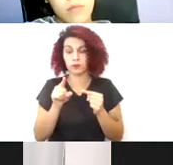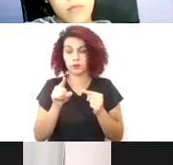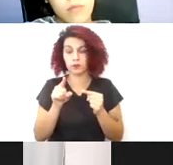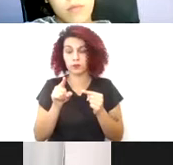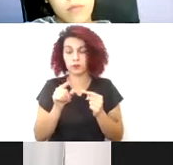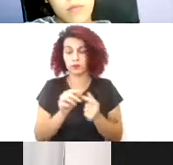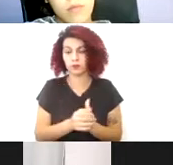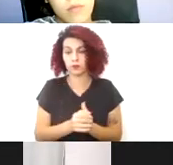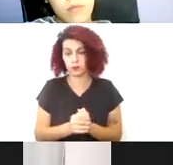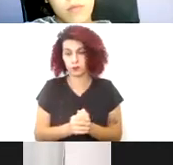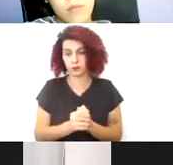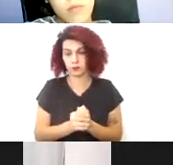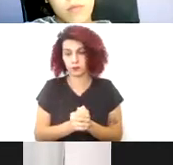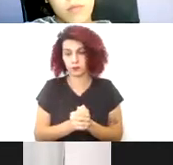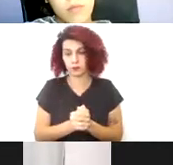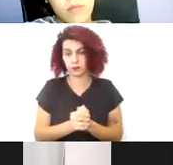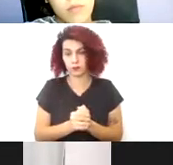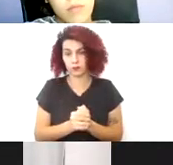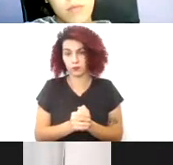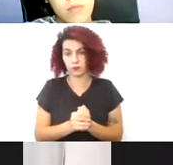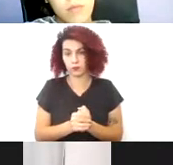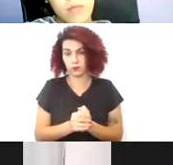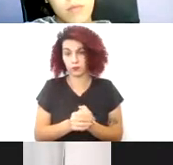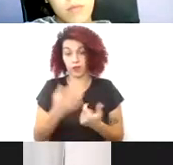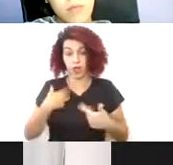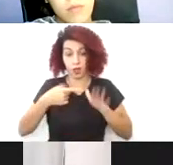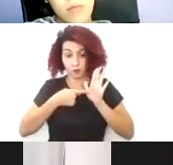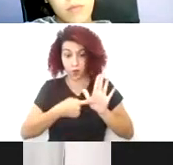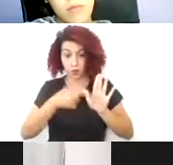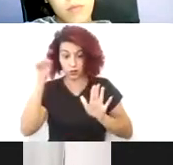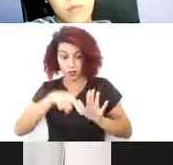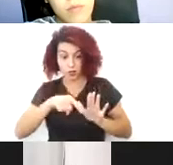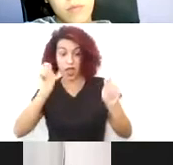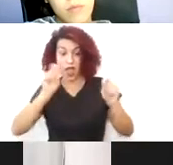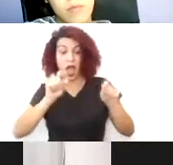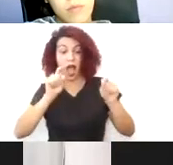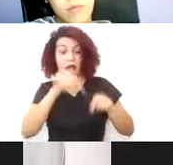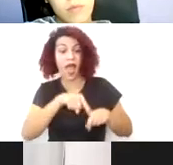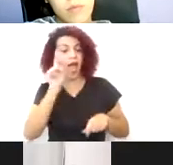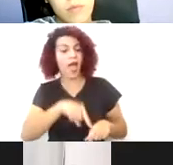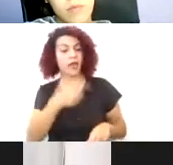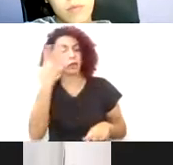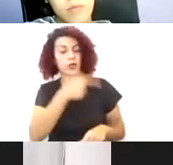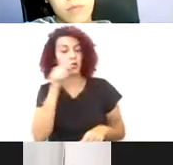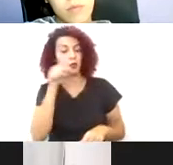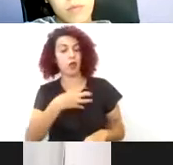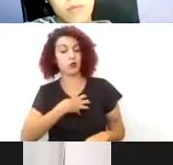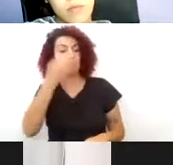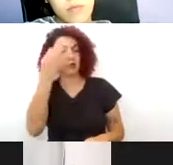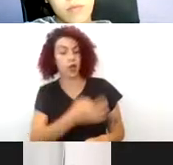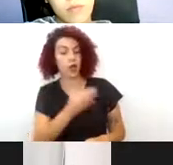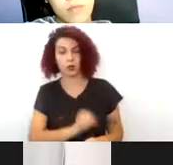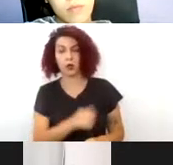colonial e ela é vendida é dada Olha tem que ser assim porque assim que eu certo assim que eu bonito tá as